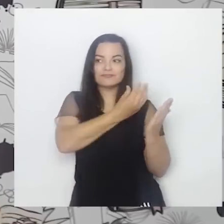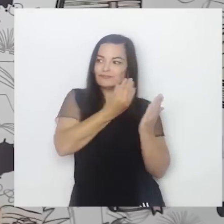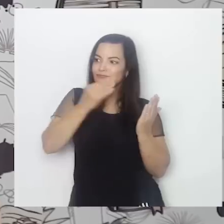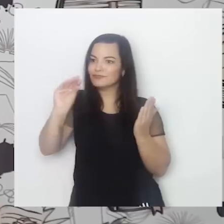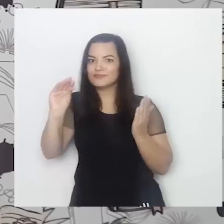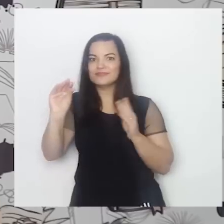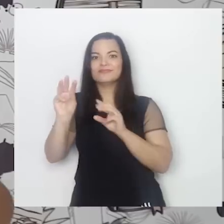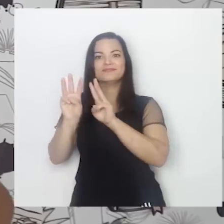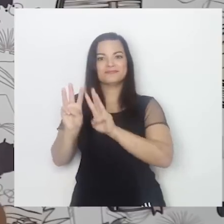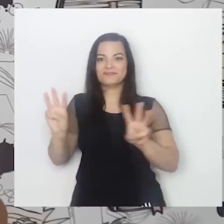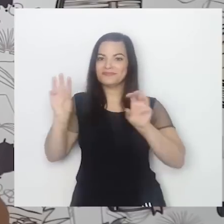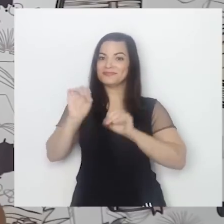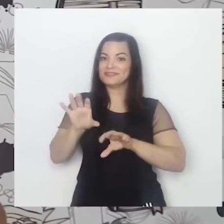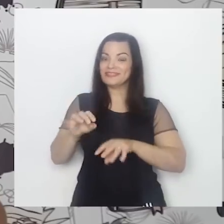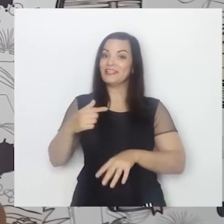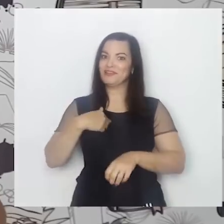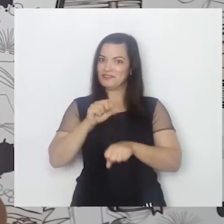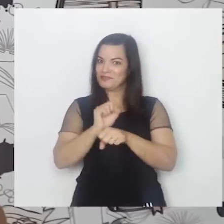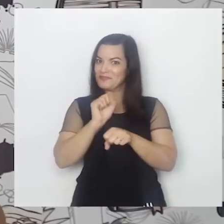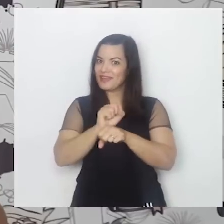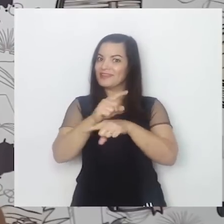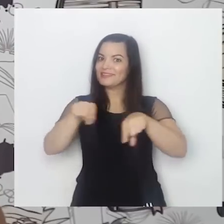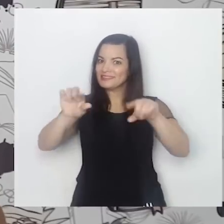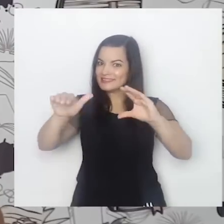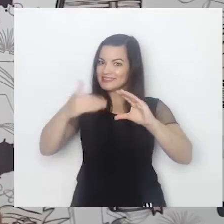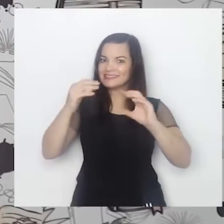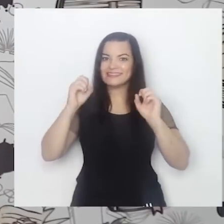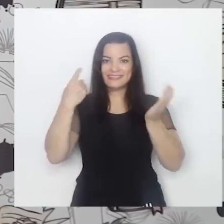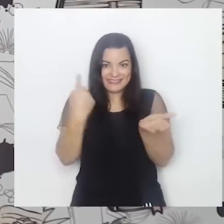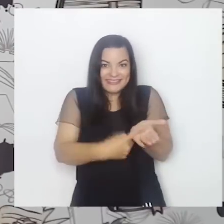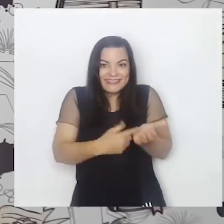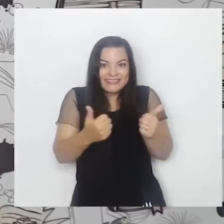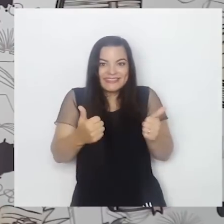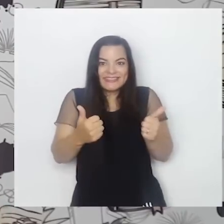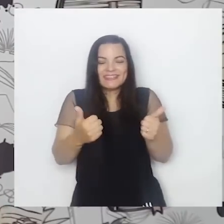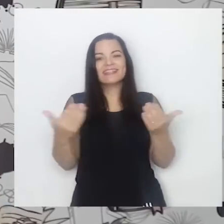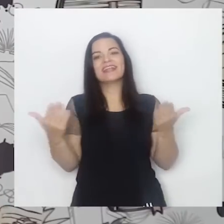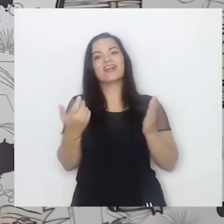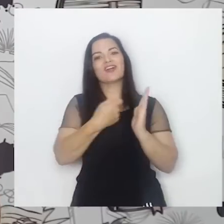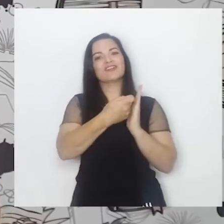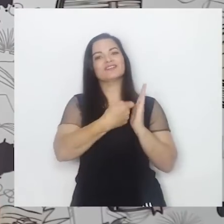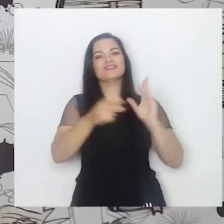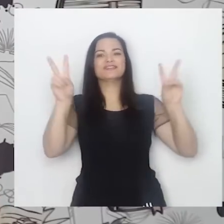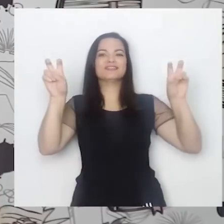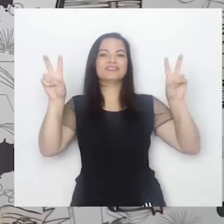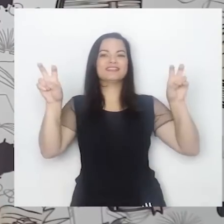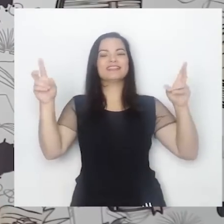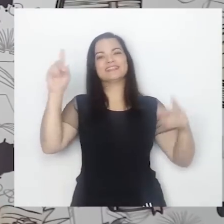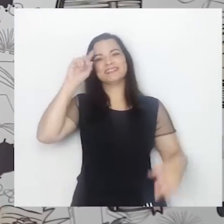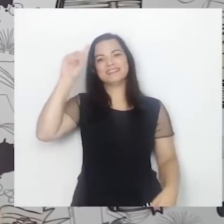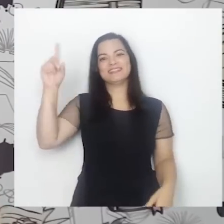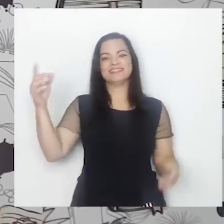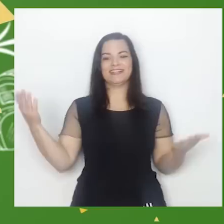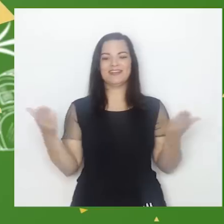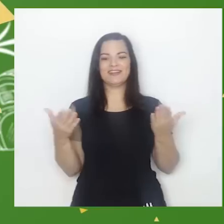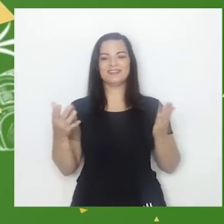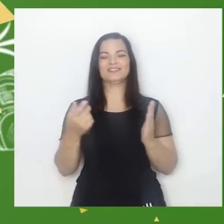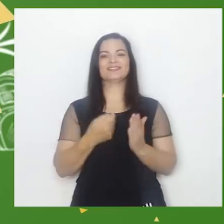Portal da Educação. Conto com todo mundo. Combinado? Então agora anotem aí o tema e a data de